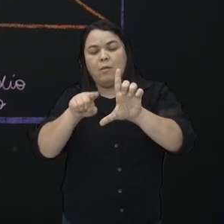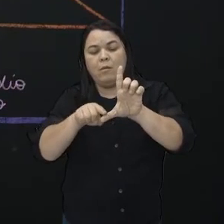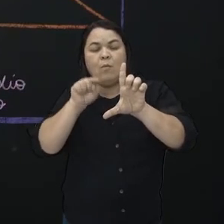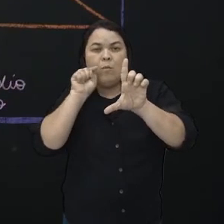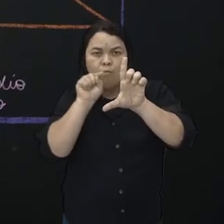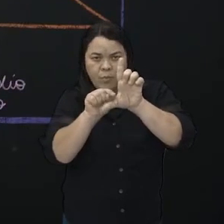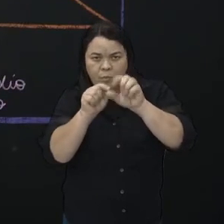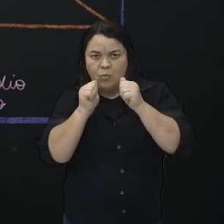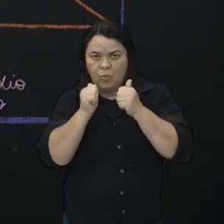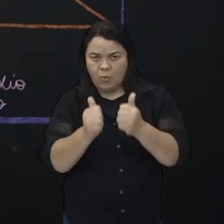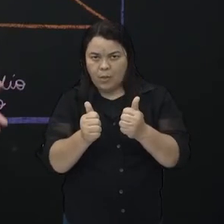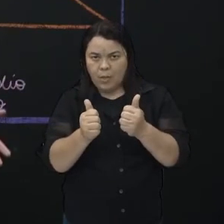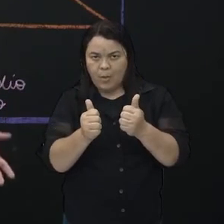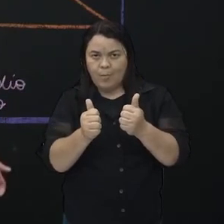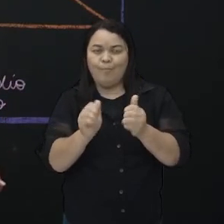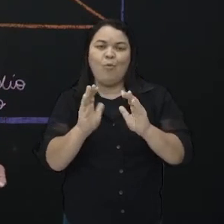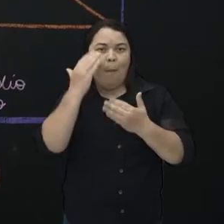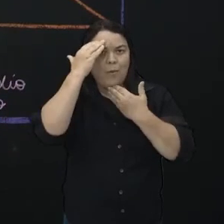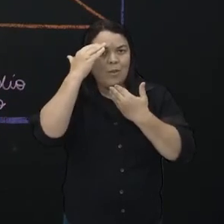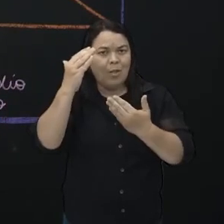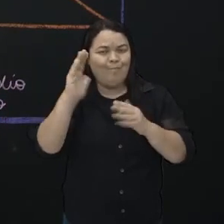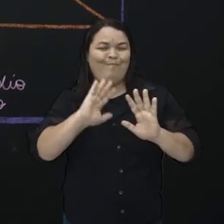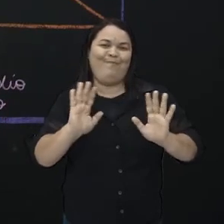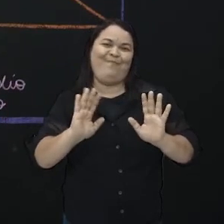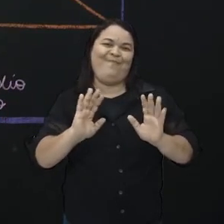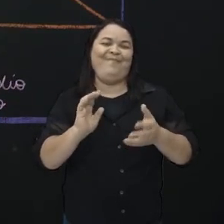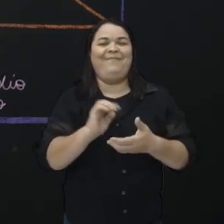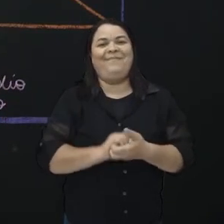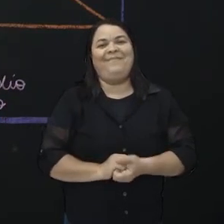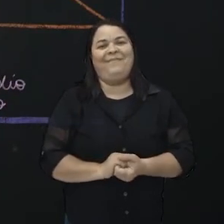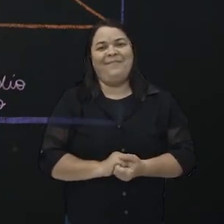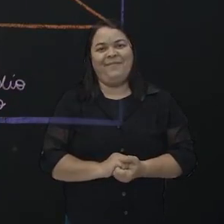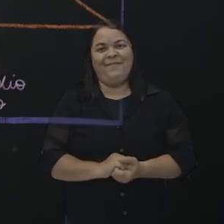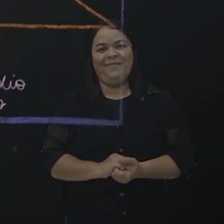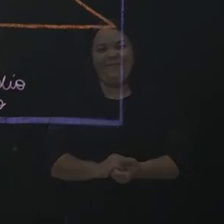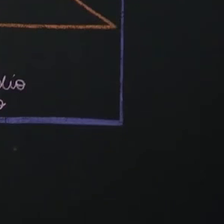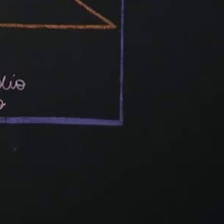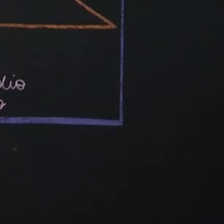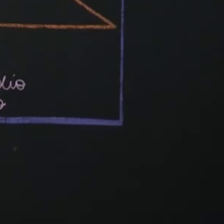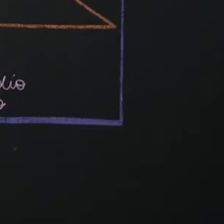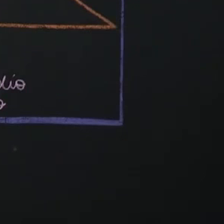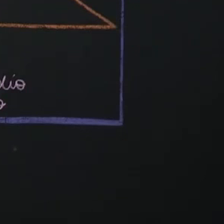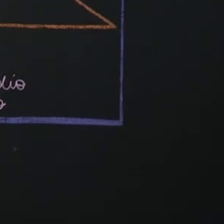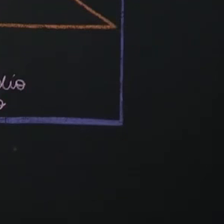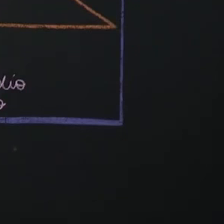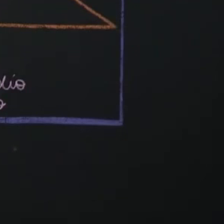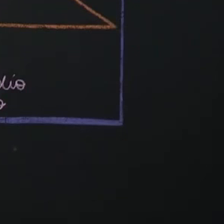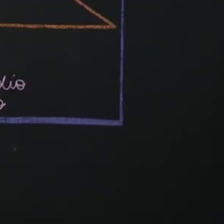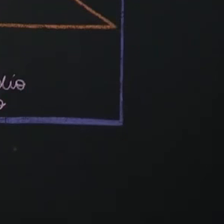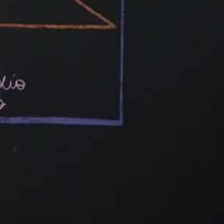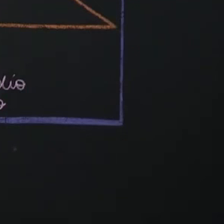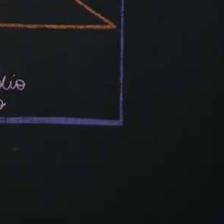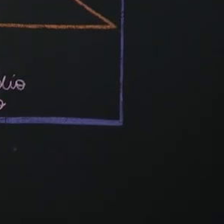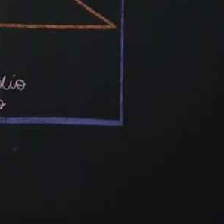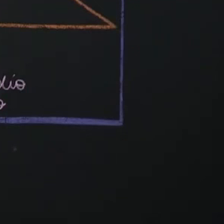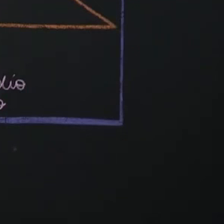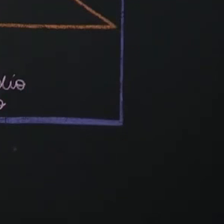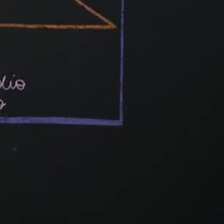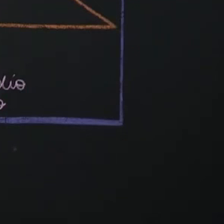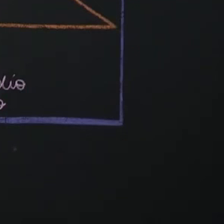a mediatriz. E a mediatriz, ela é uma reta que forma 90 graus com o lado oposto e, além disso, também